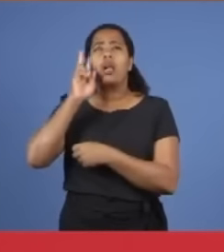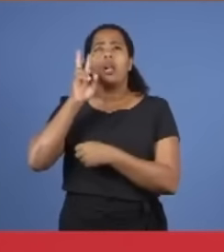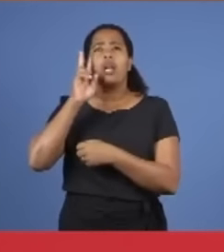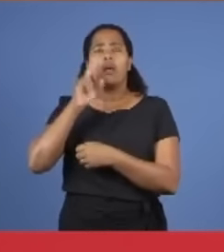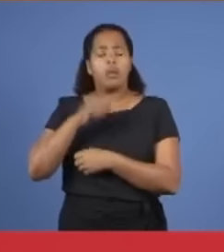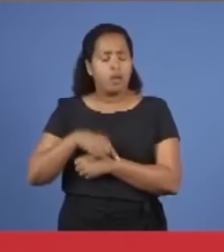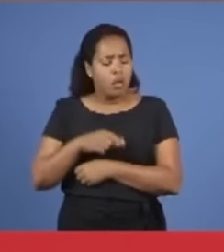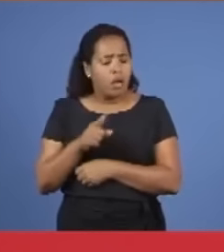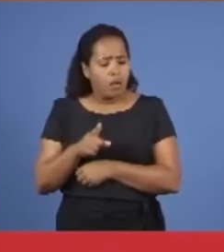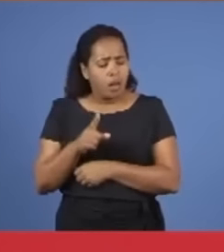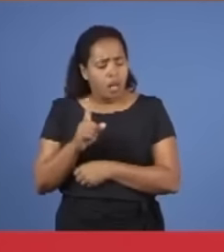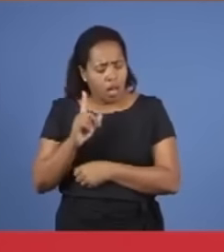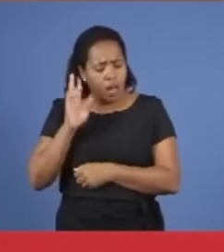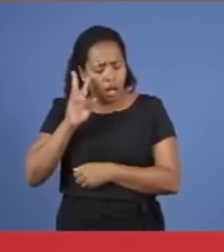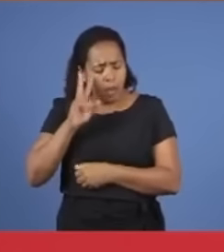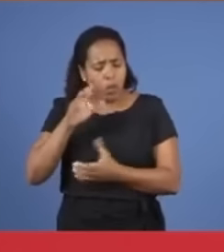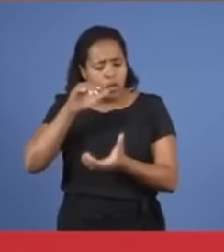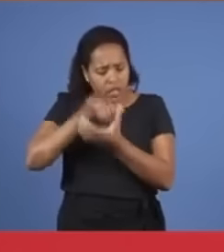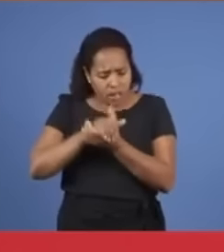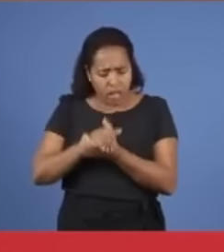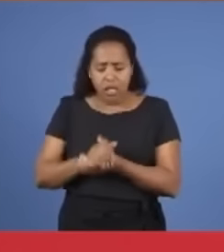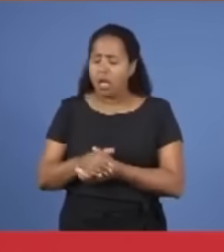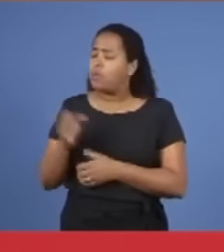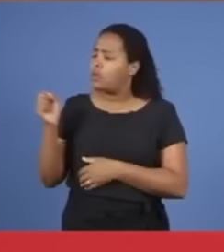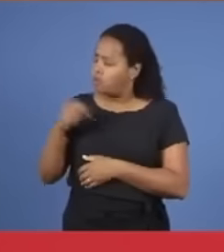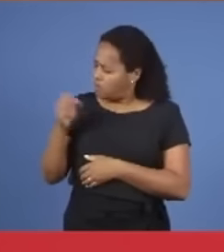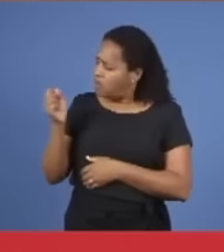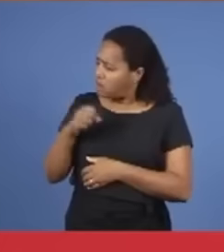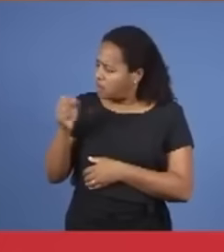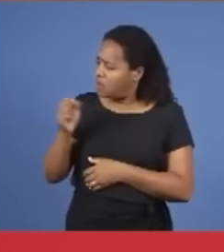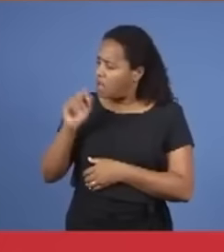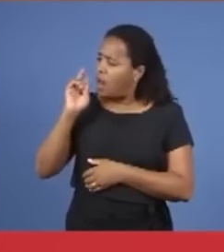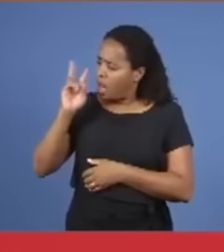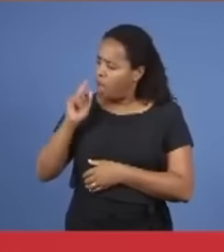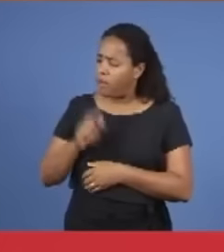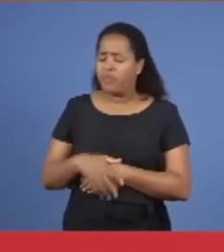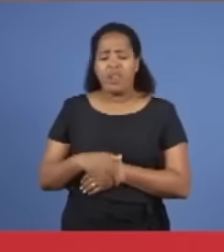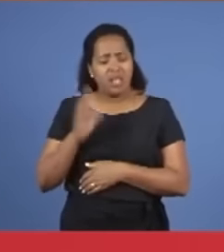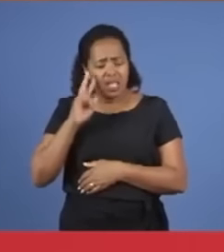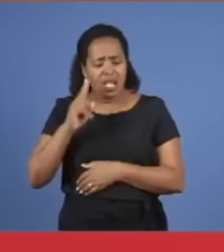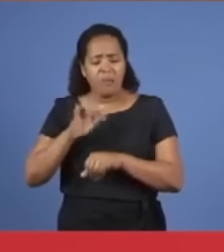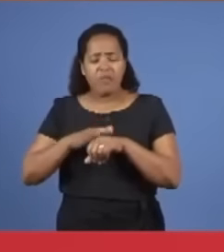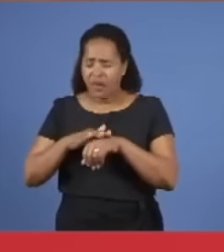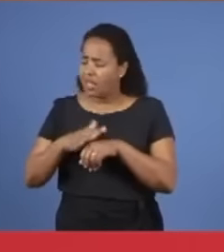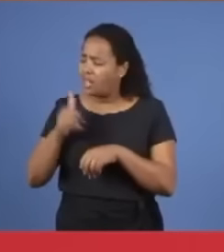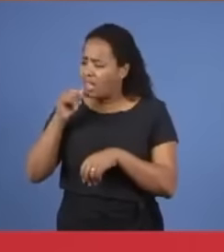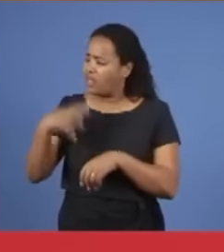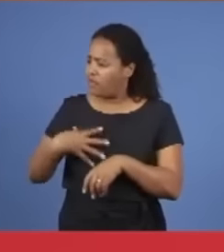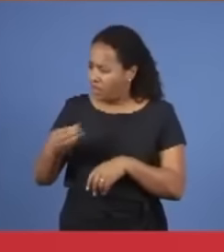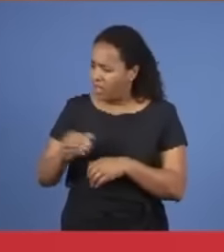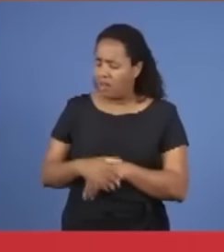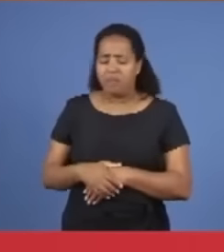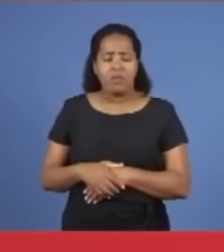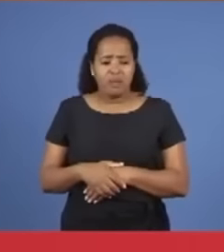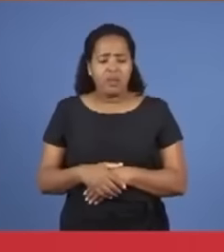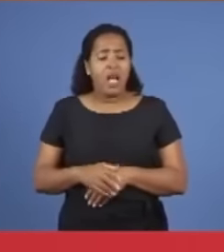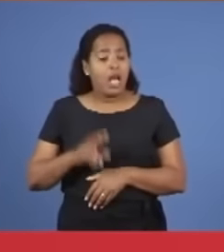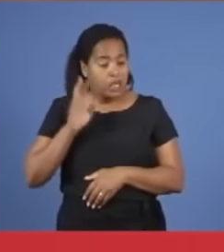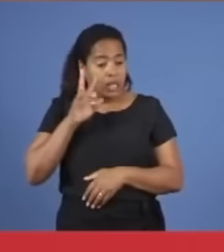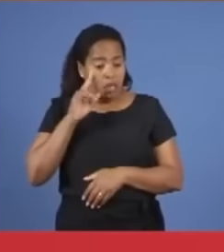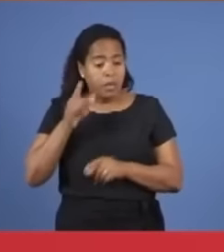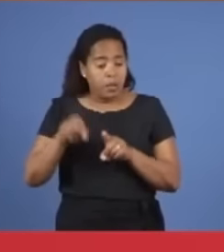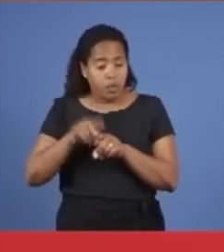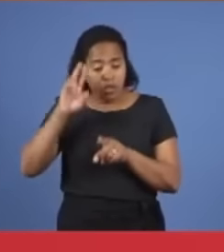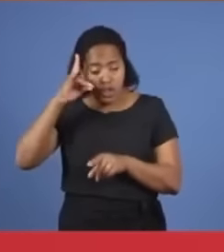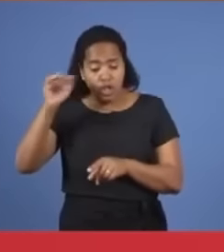lembra? Quando nós casamos, o primeiro ano de casado, aquilo que aconteceu, aquela enfermidade da nossa filha, lembra? Ah, você lembra também o dia que o senhor entrou lá em